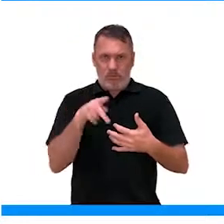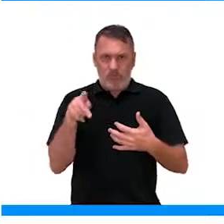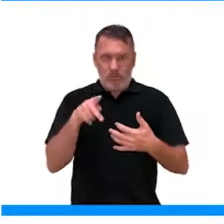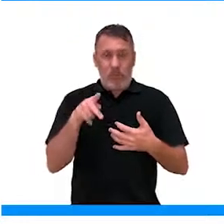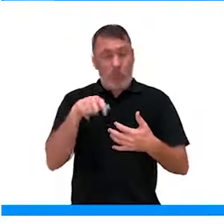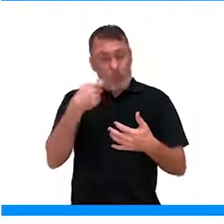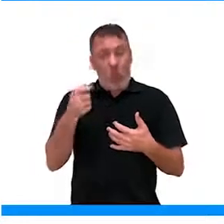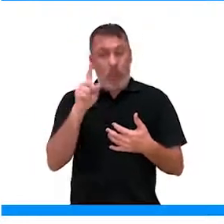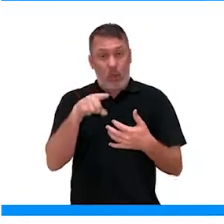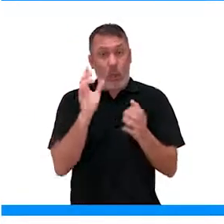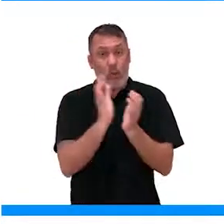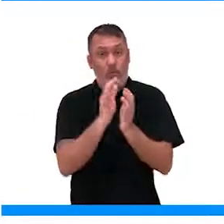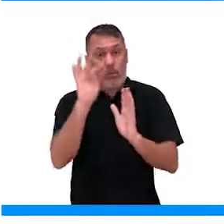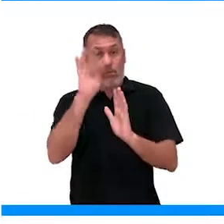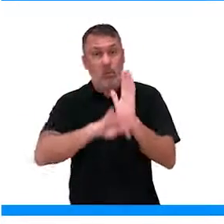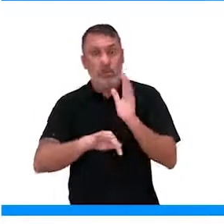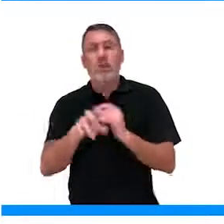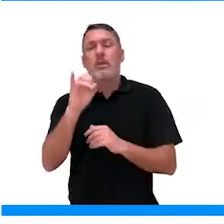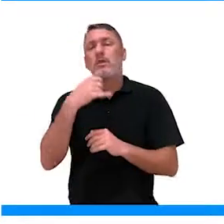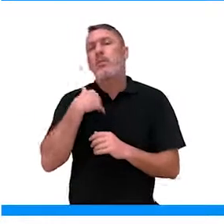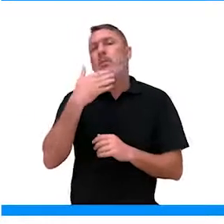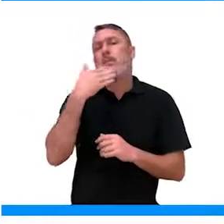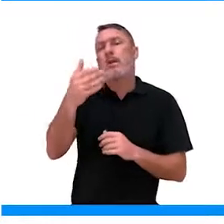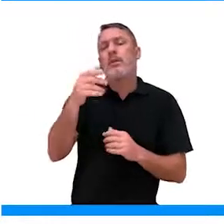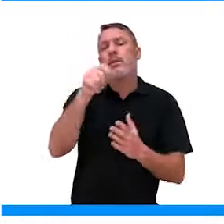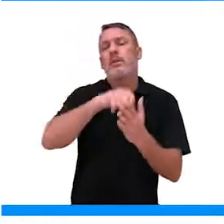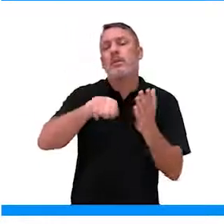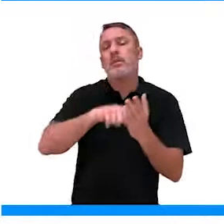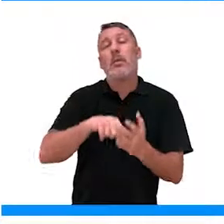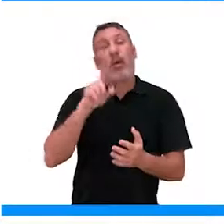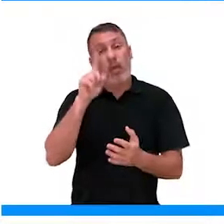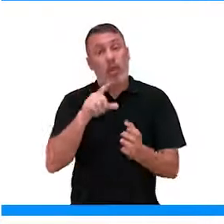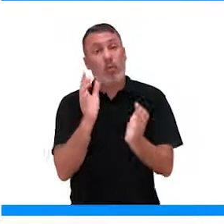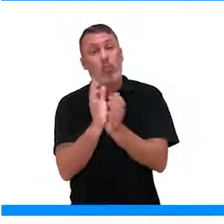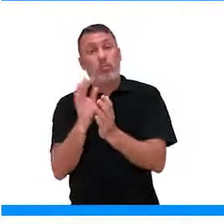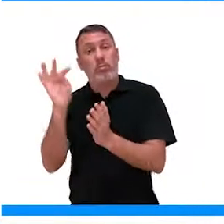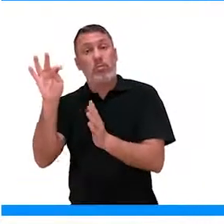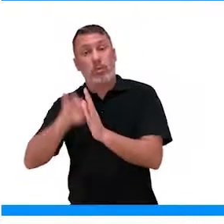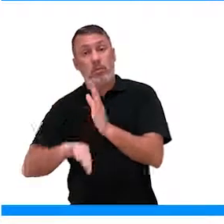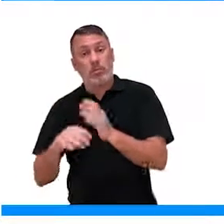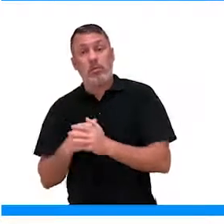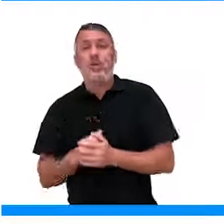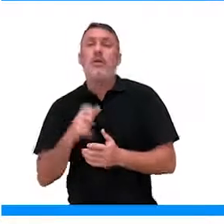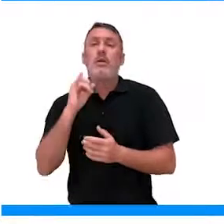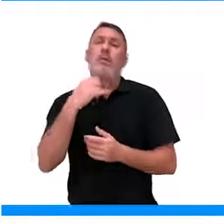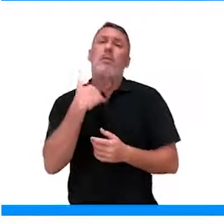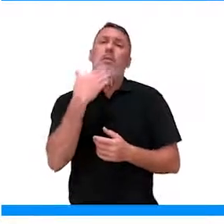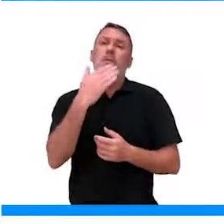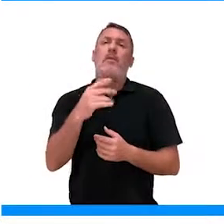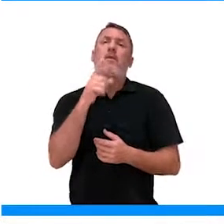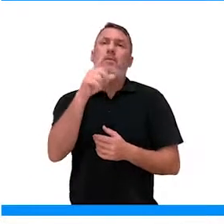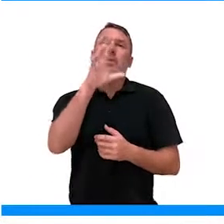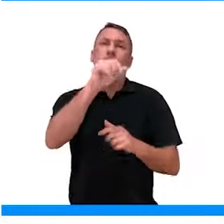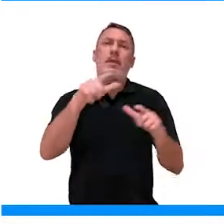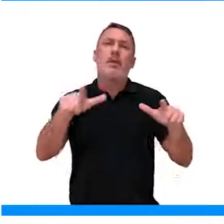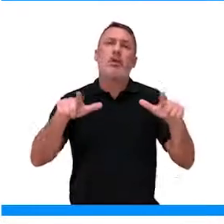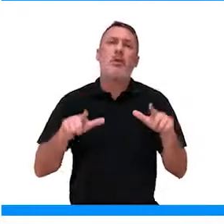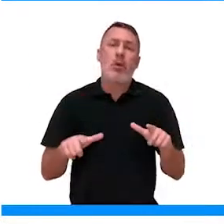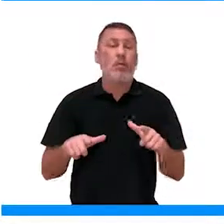gênero textual. Se eu peço para vocês fazerem um resumo, é um gênero textual. Se você pegou o